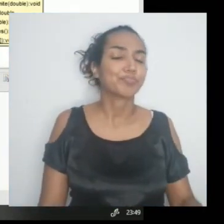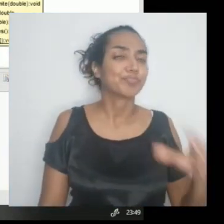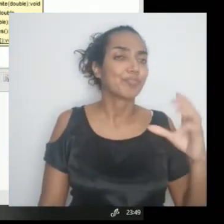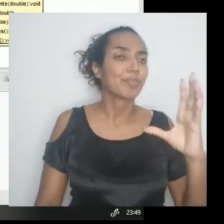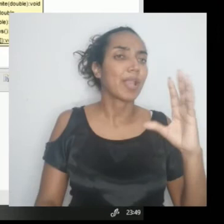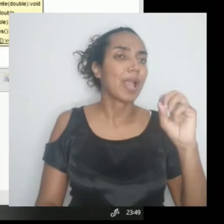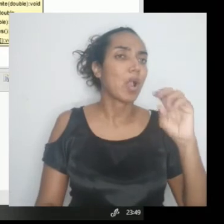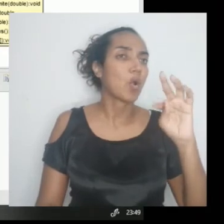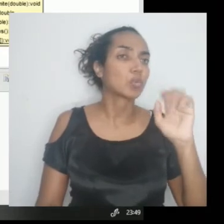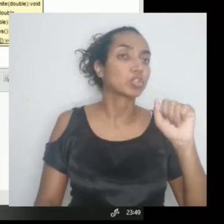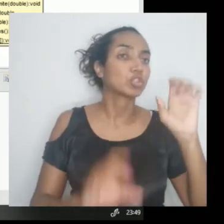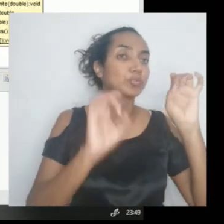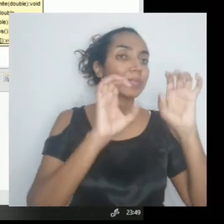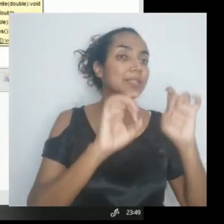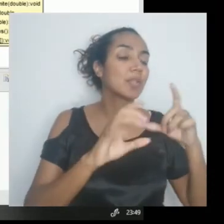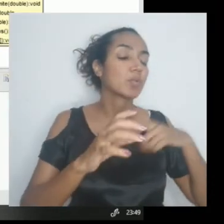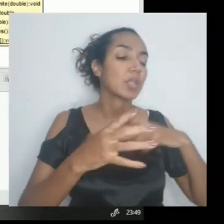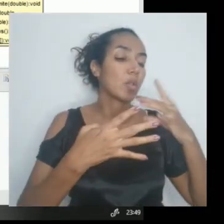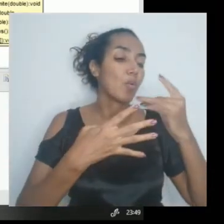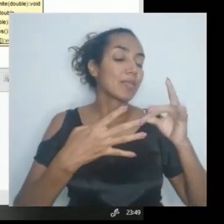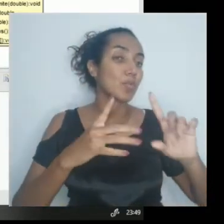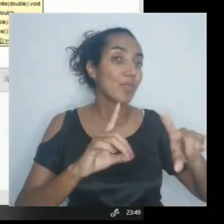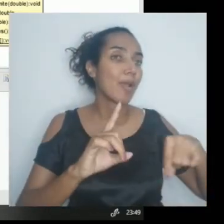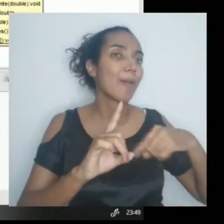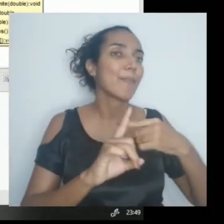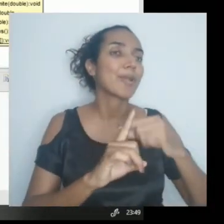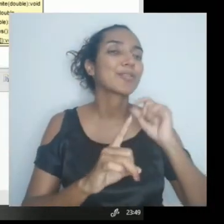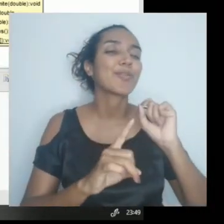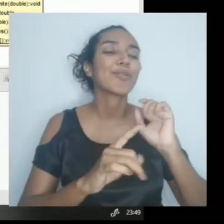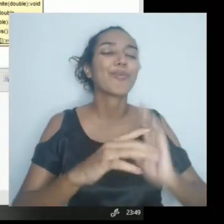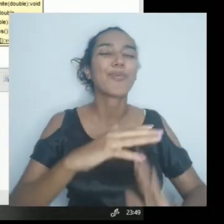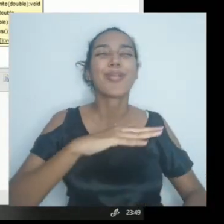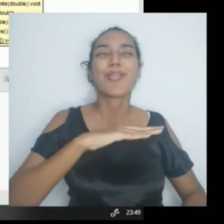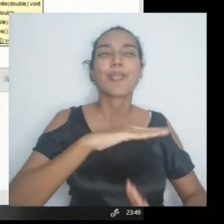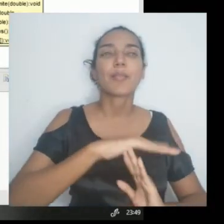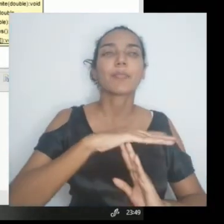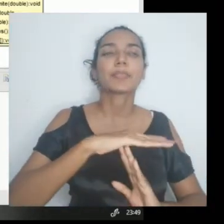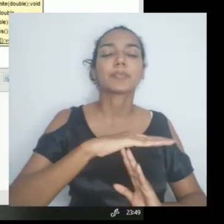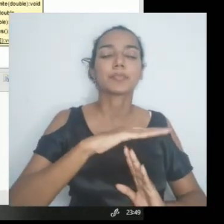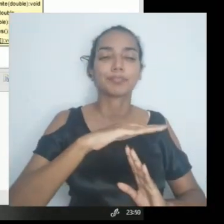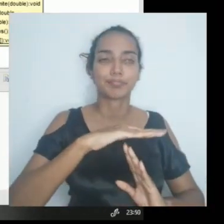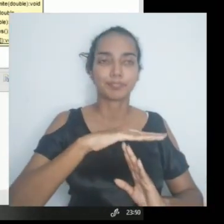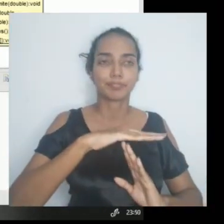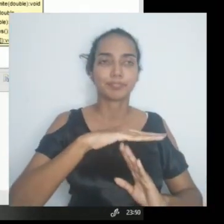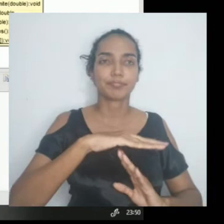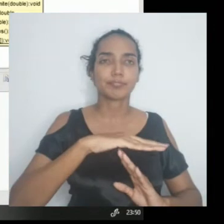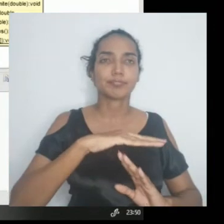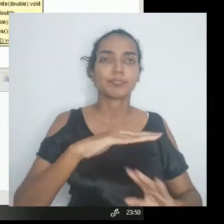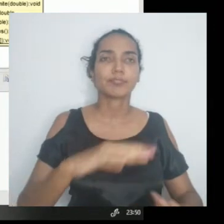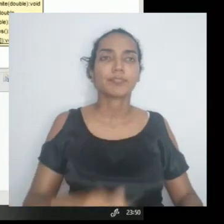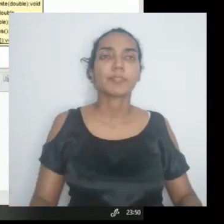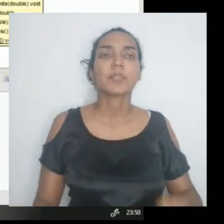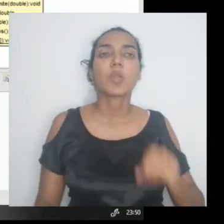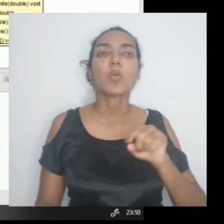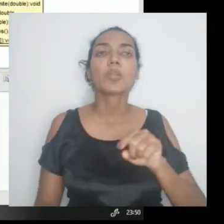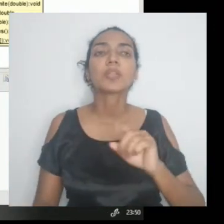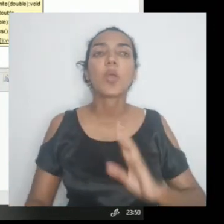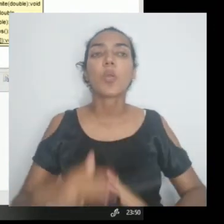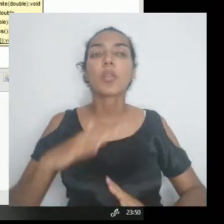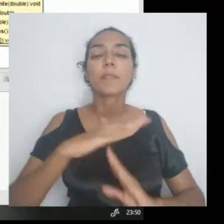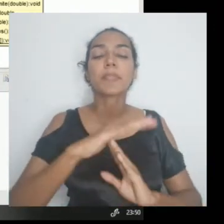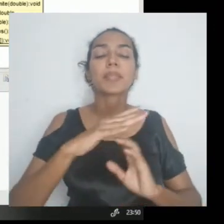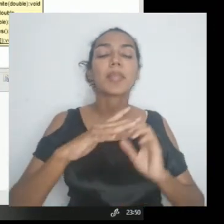que até onde você pode ter um saldo negativo. O que é que vai acontecer aqui? Para a implementação da classe